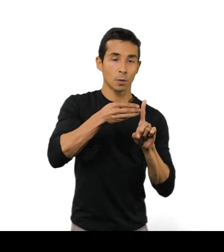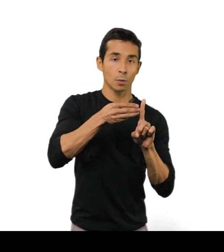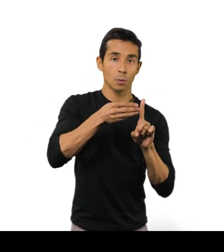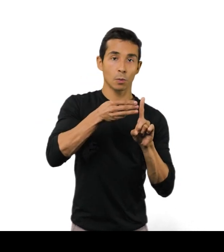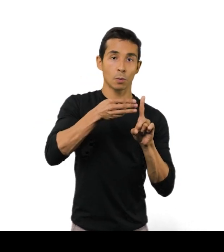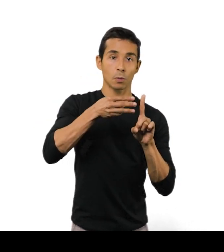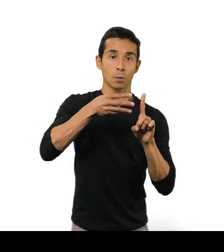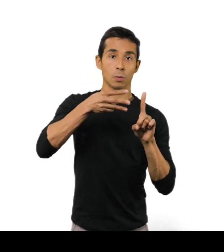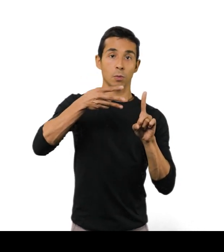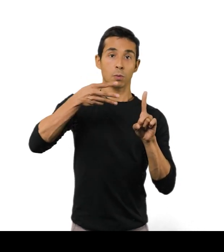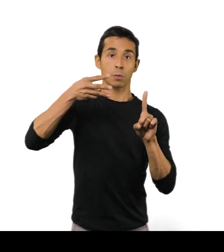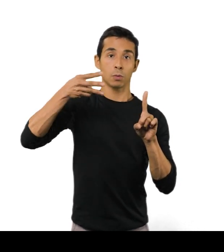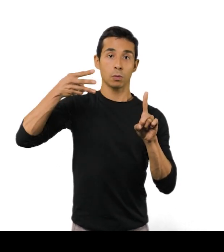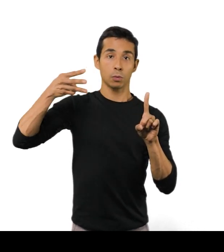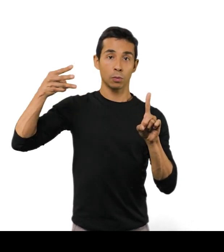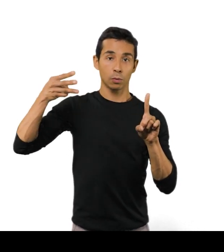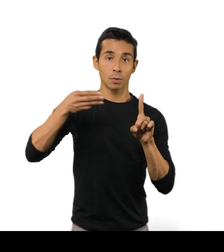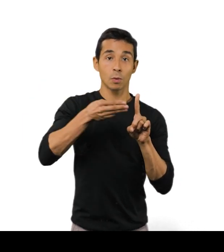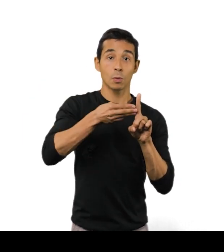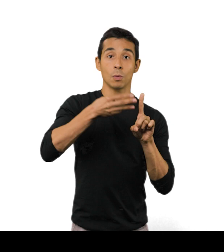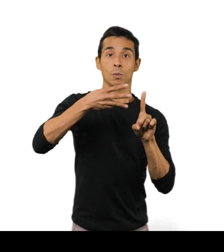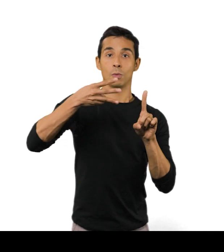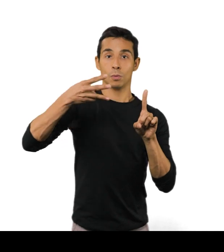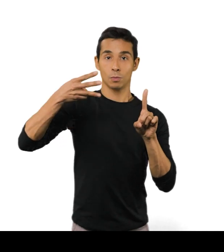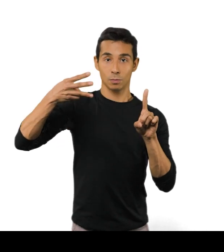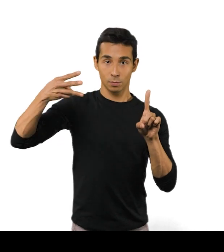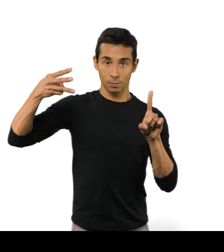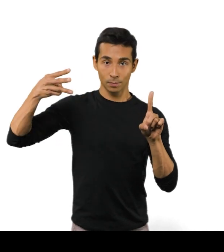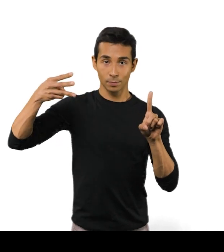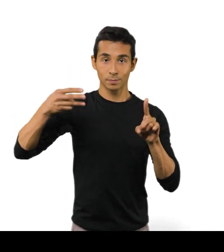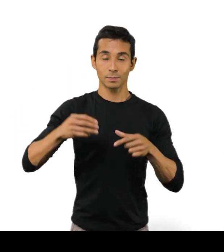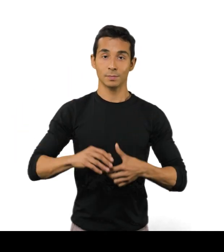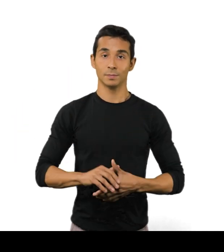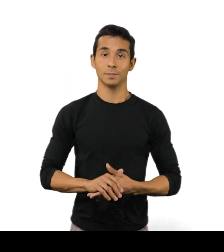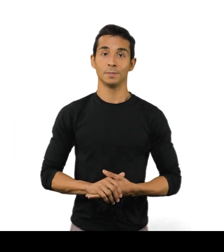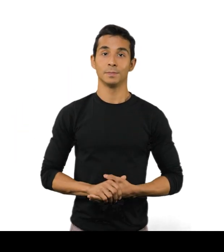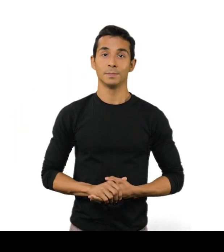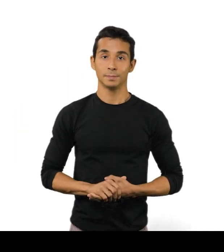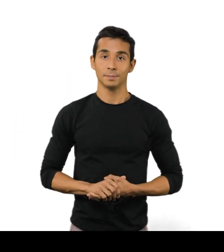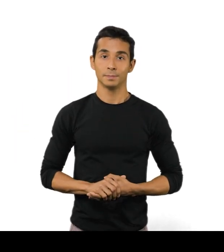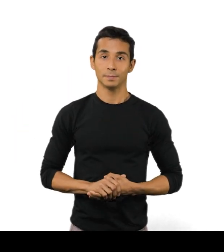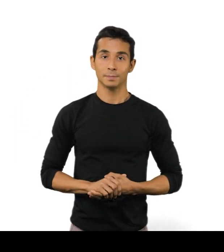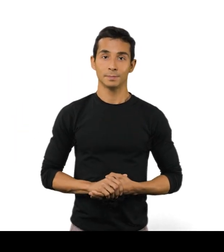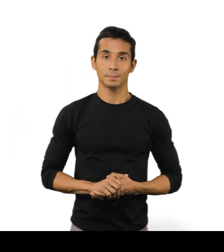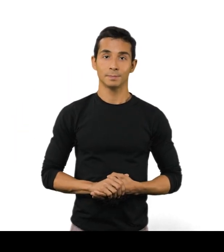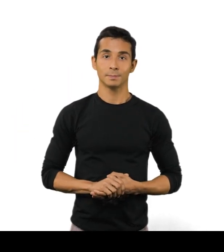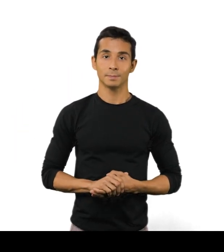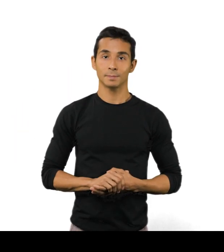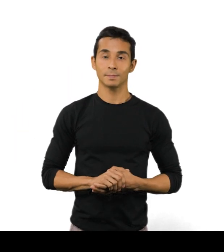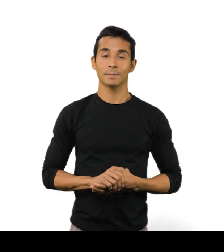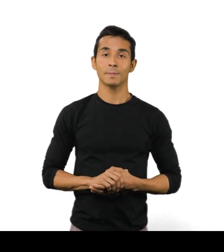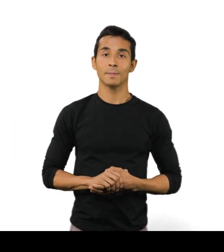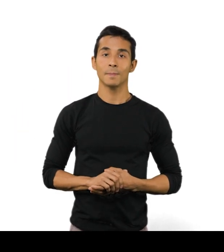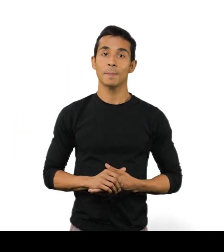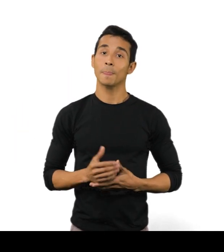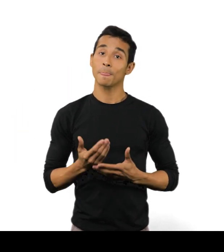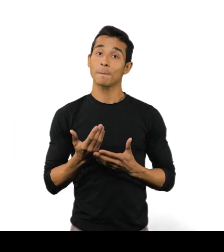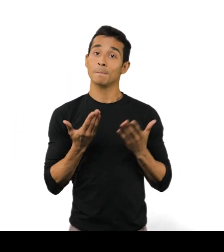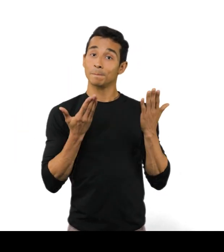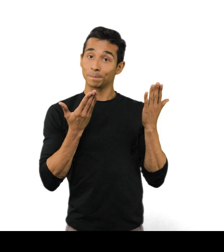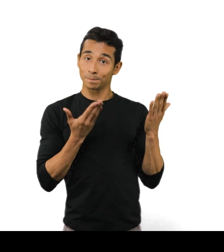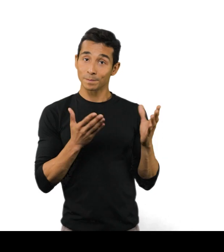distanciam ligeiramente umas das outras, formando uma imagem que serpenteia. Na